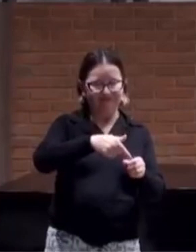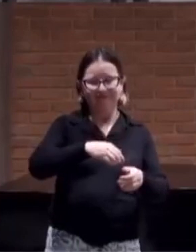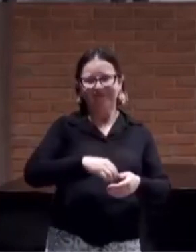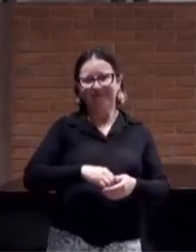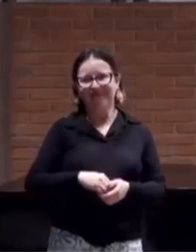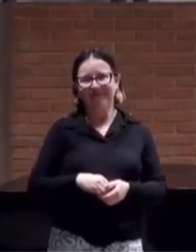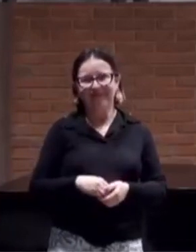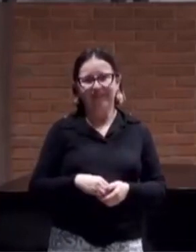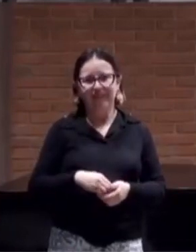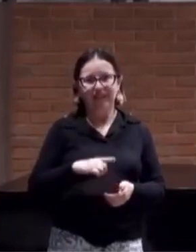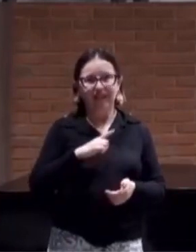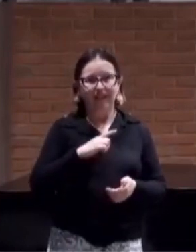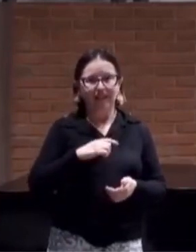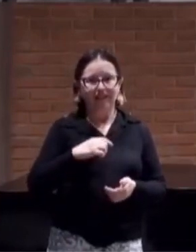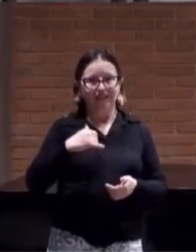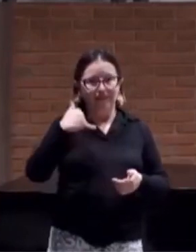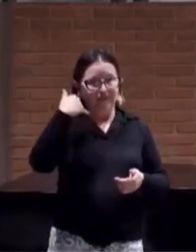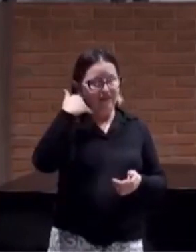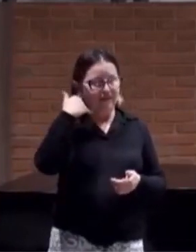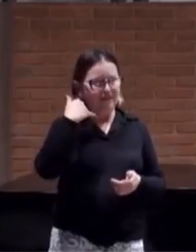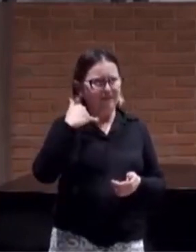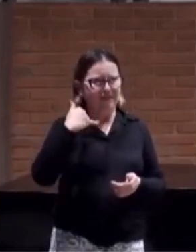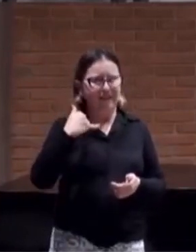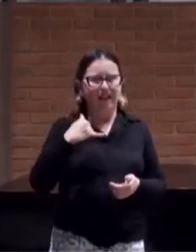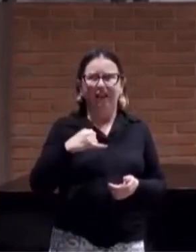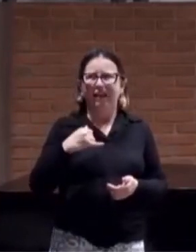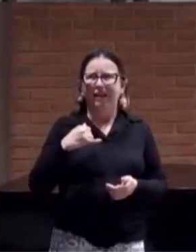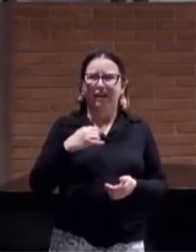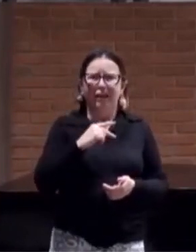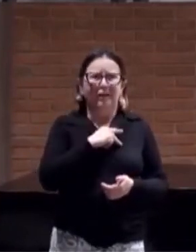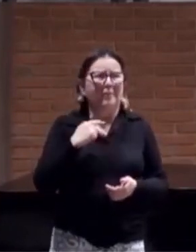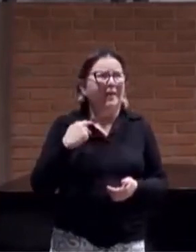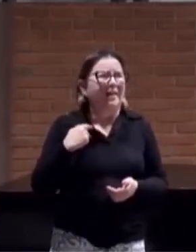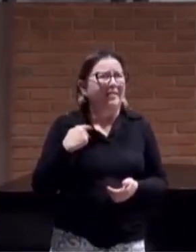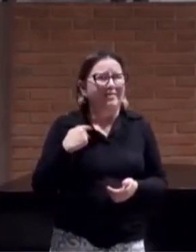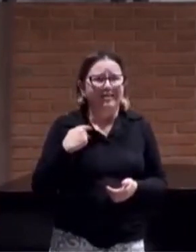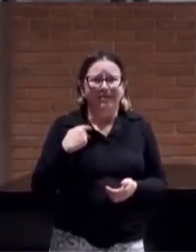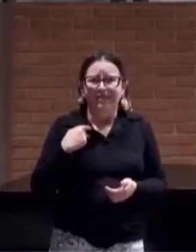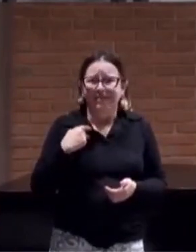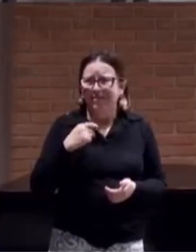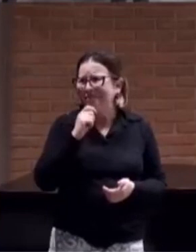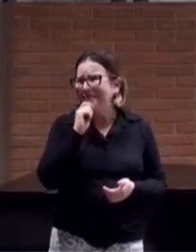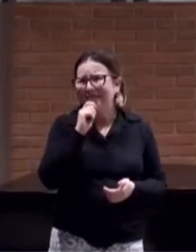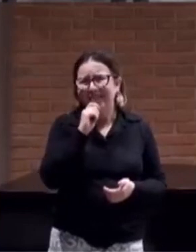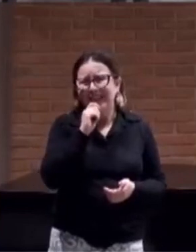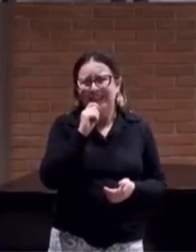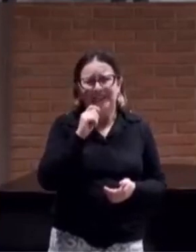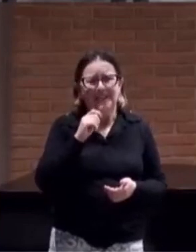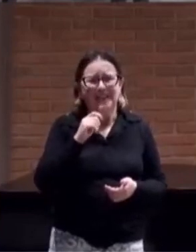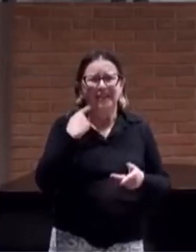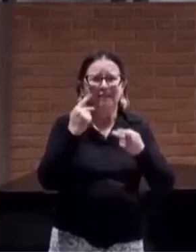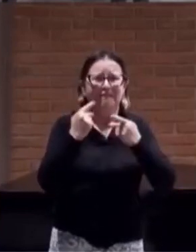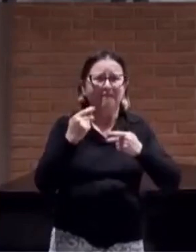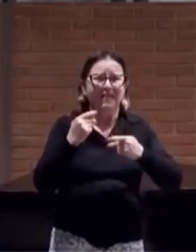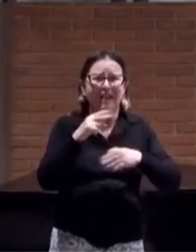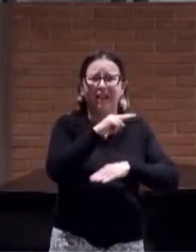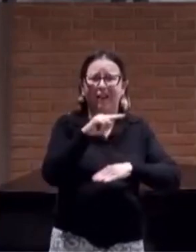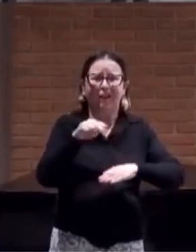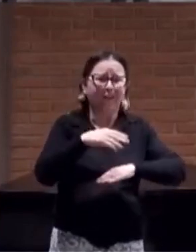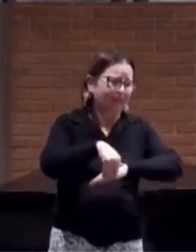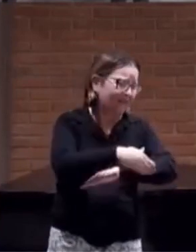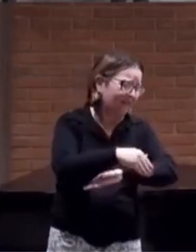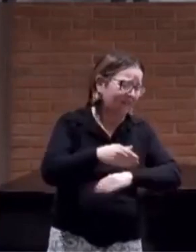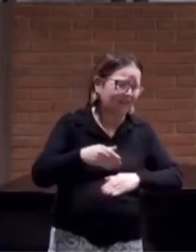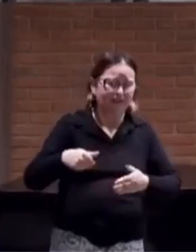E tinha o telefone do pastor Ivaldo. Pastor Ivaldo, não adianta o senhor falar como é que eu chego